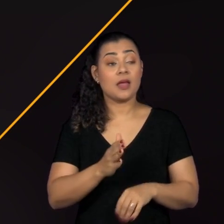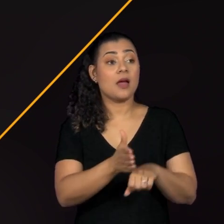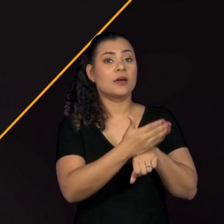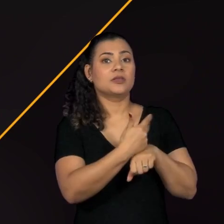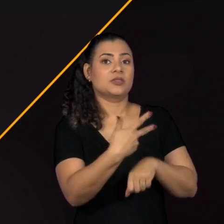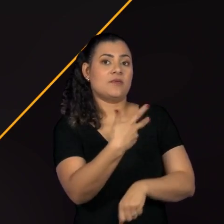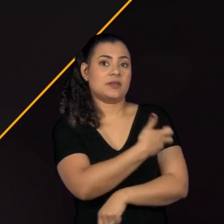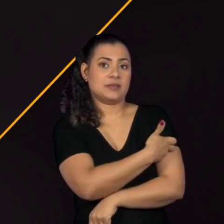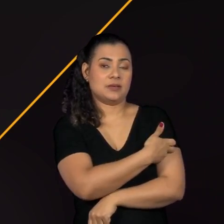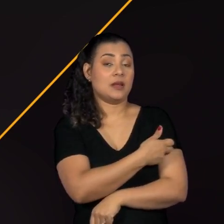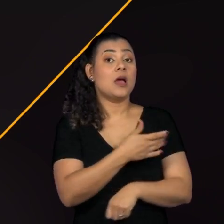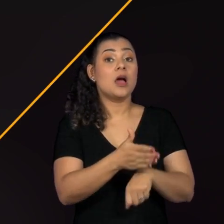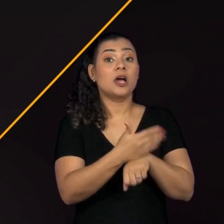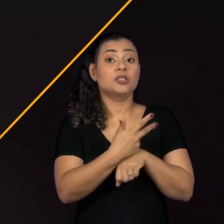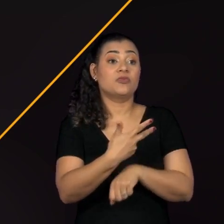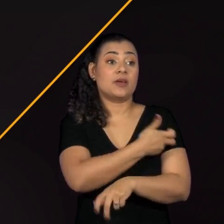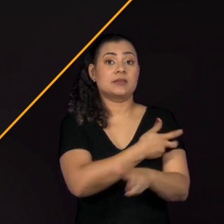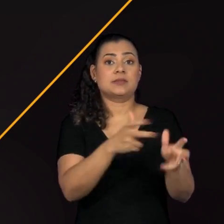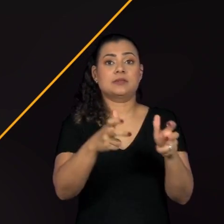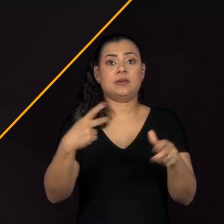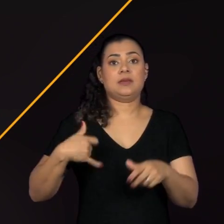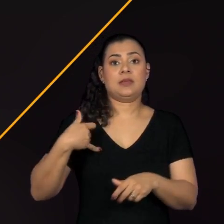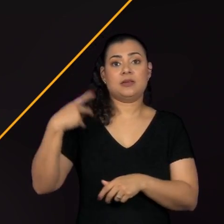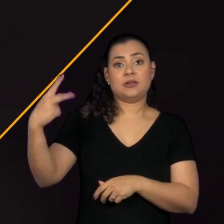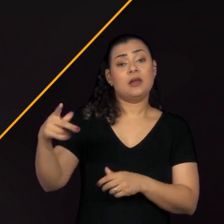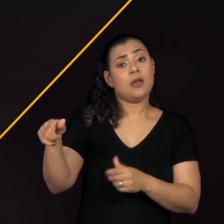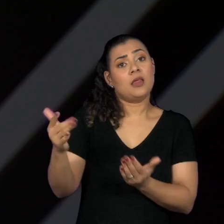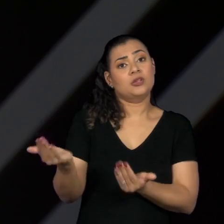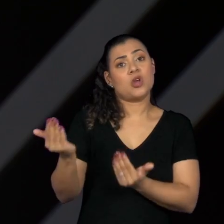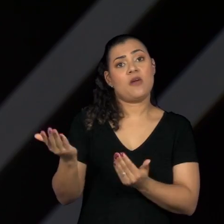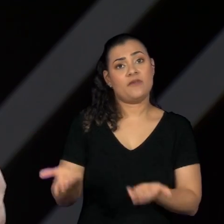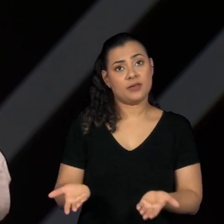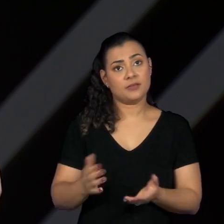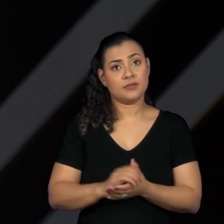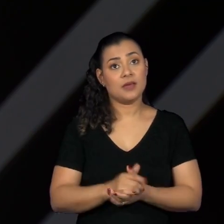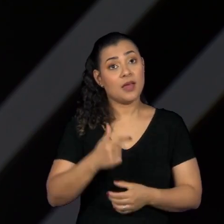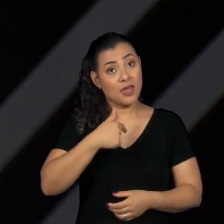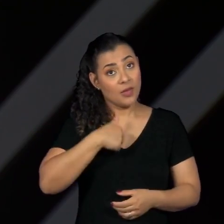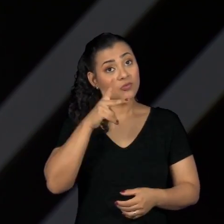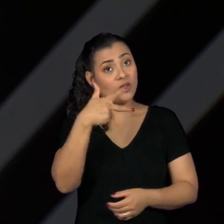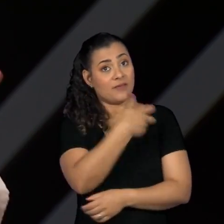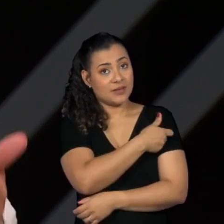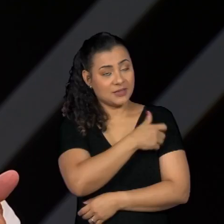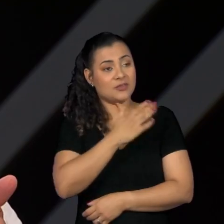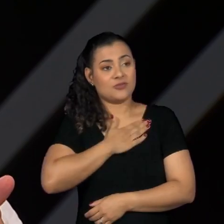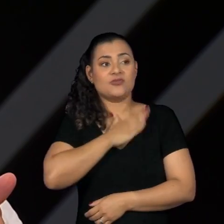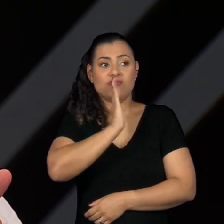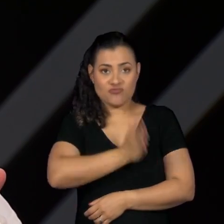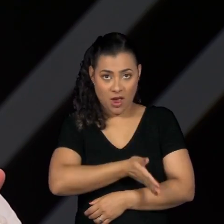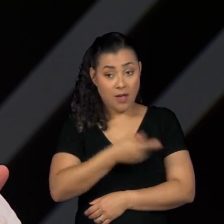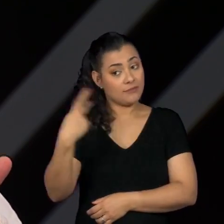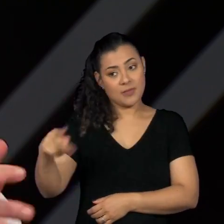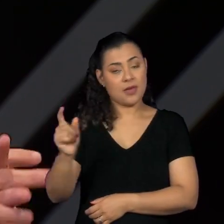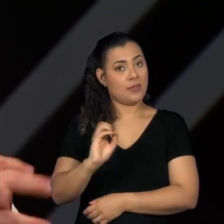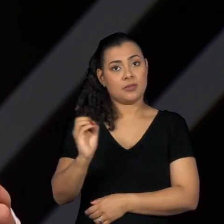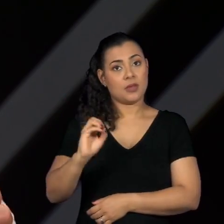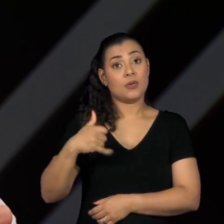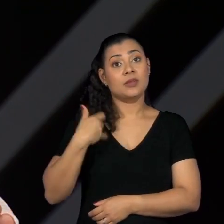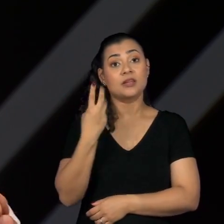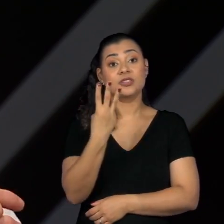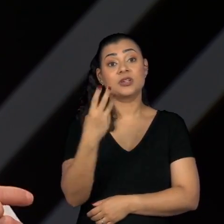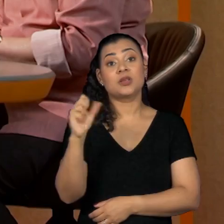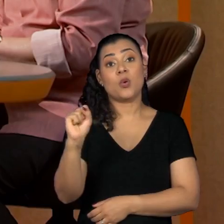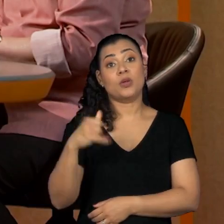vacina. Antes da vacina chegar para a idade dela, que ela era jovem, né? Eu já tinha tomado vacina, mas ela não, ela tinha